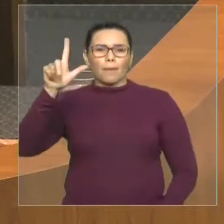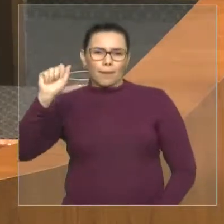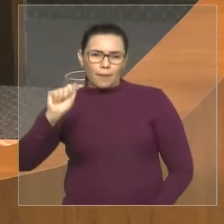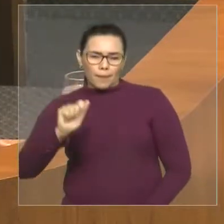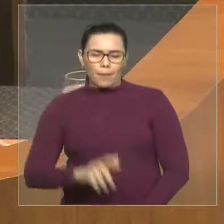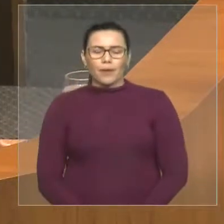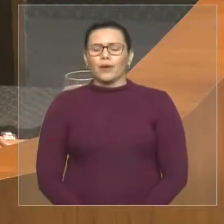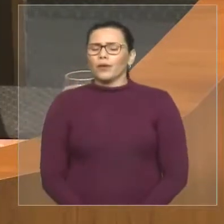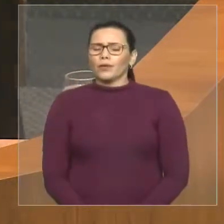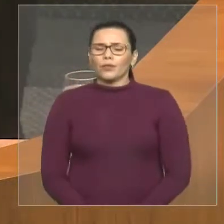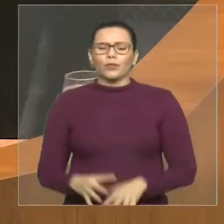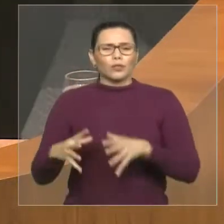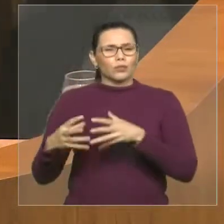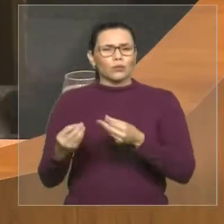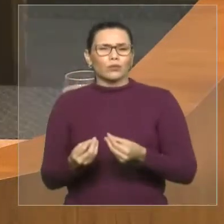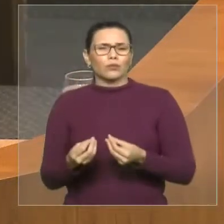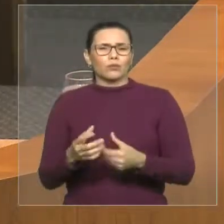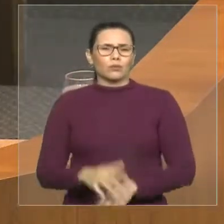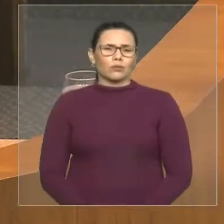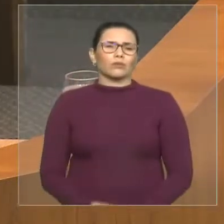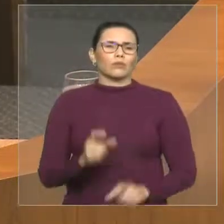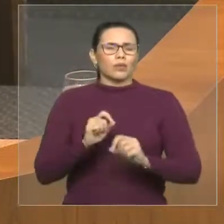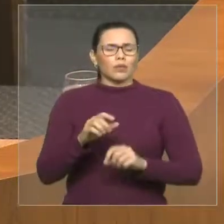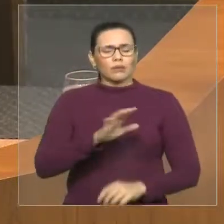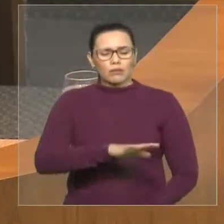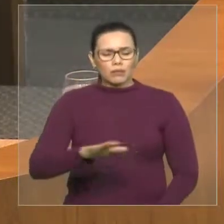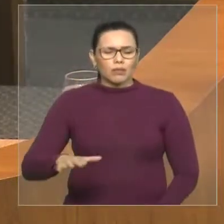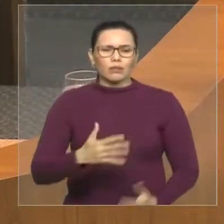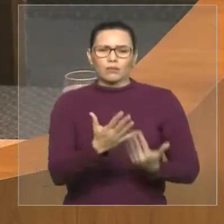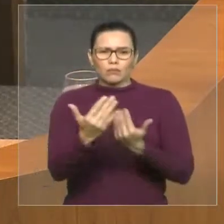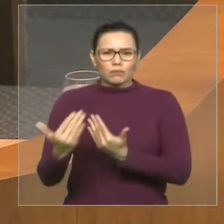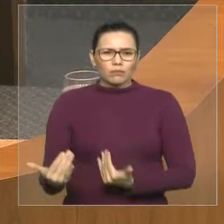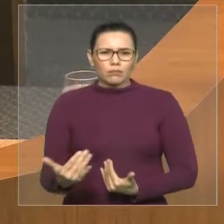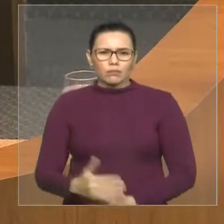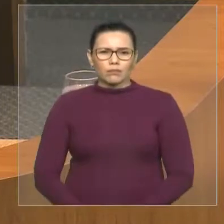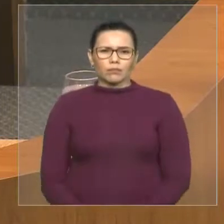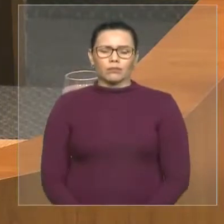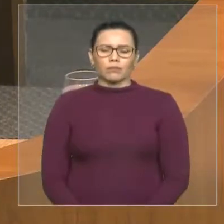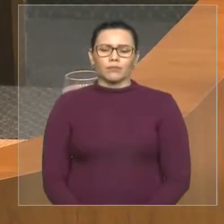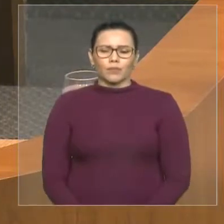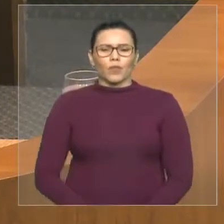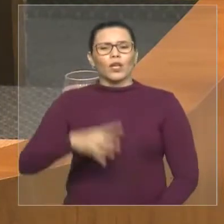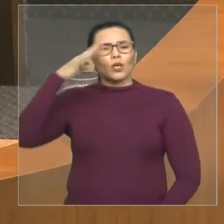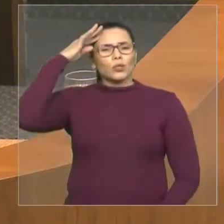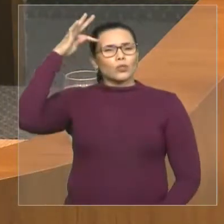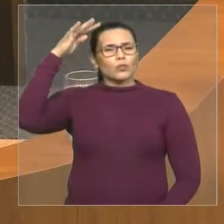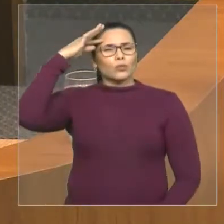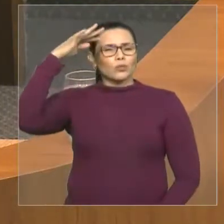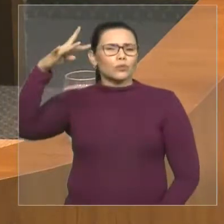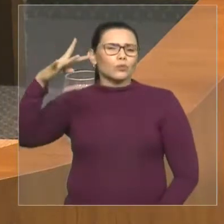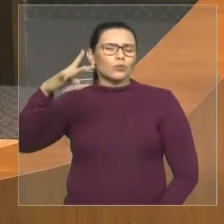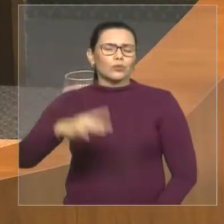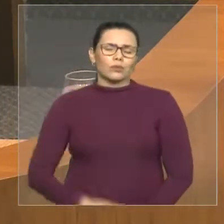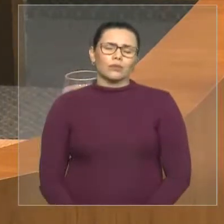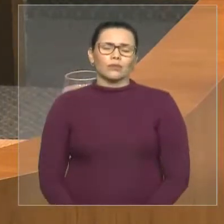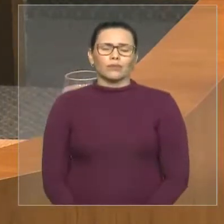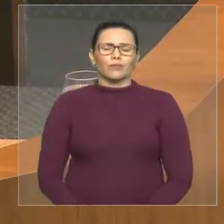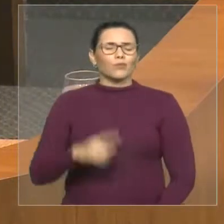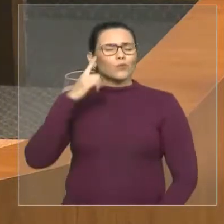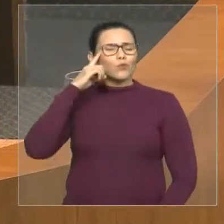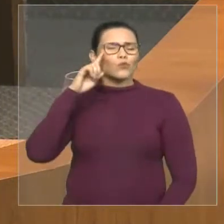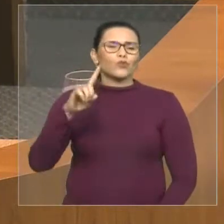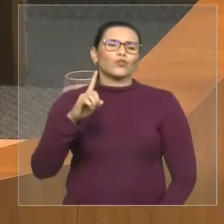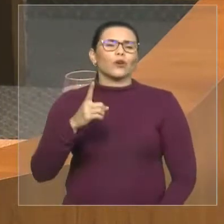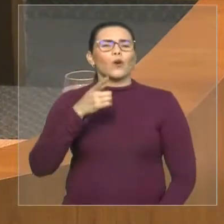maranhenses, crianças, jovens, que sonham em um dia conquistar uma medalha olímpica,